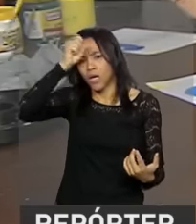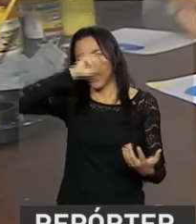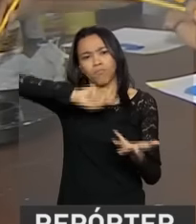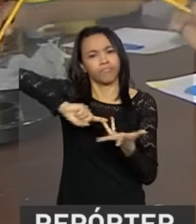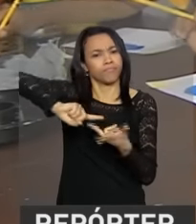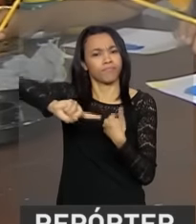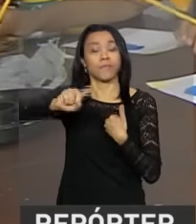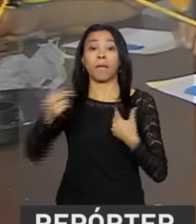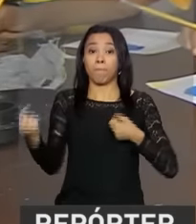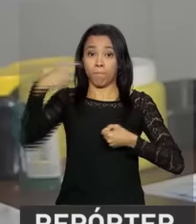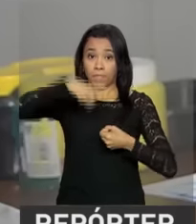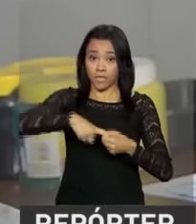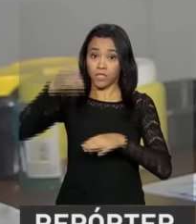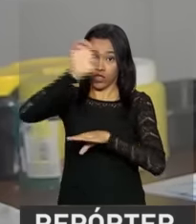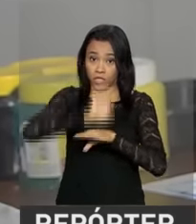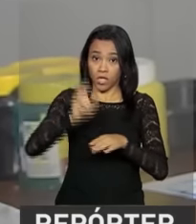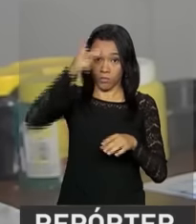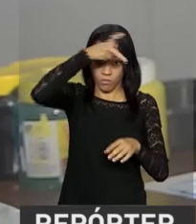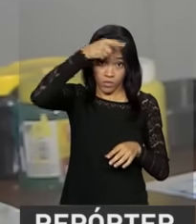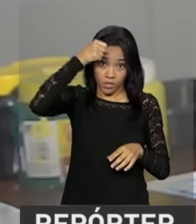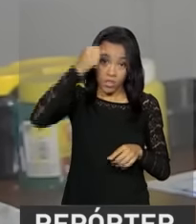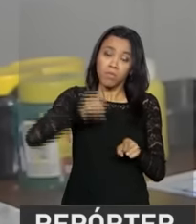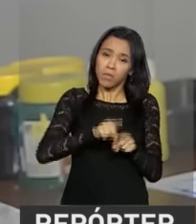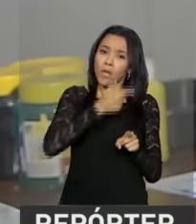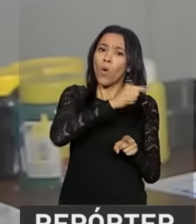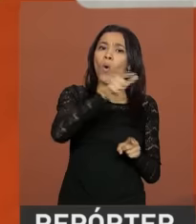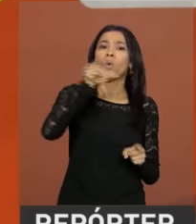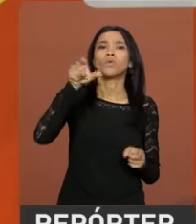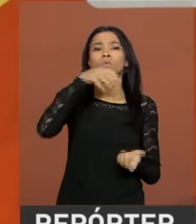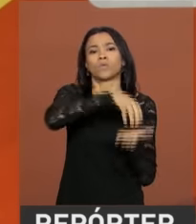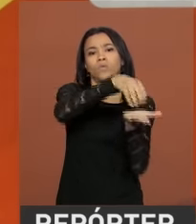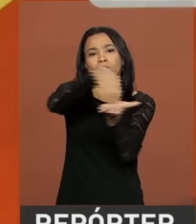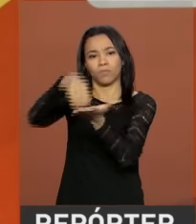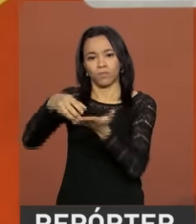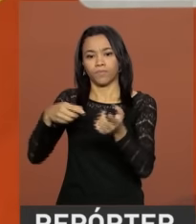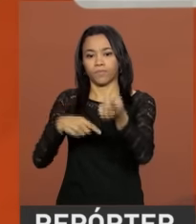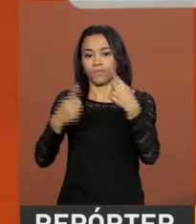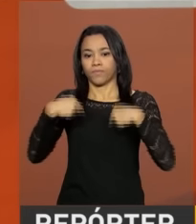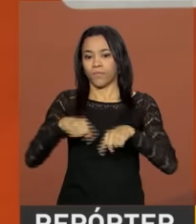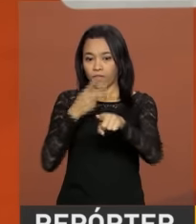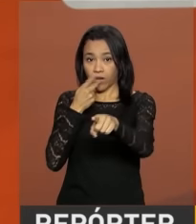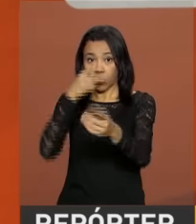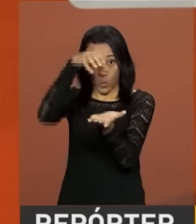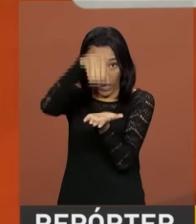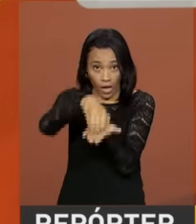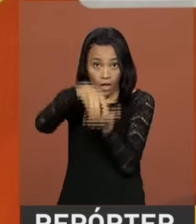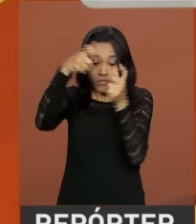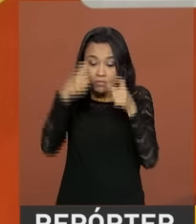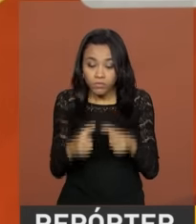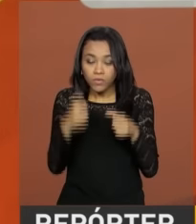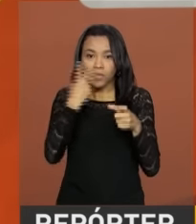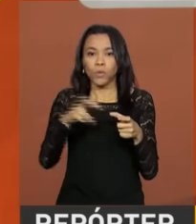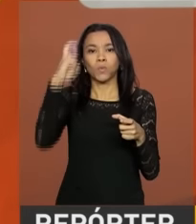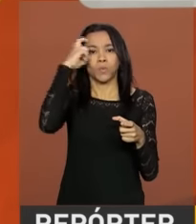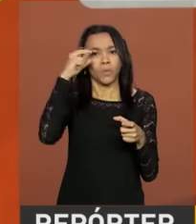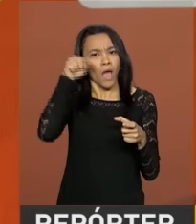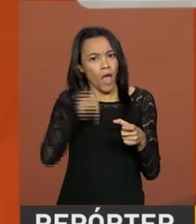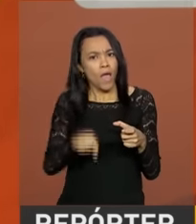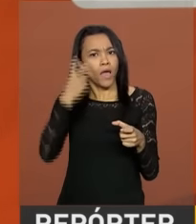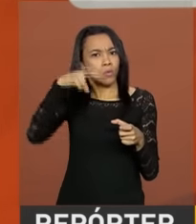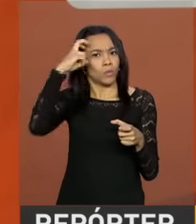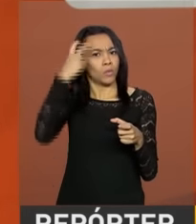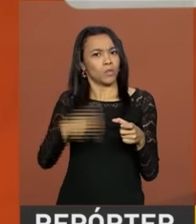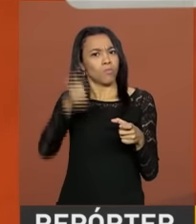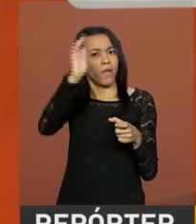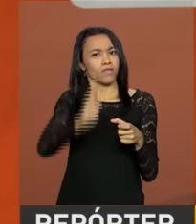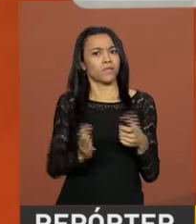governos estaduais, municipais e outras instituições. Os pontos de cultura, na verdade, são a prova de que a cultura